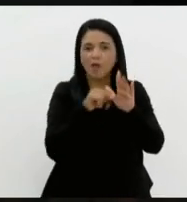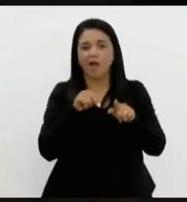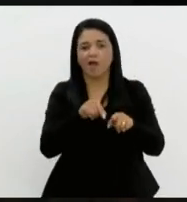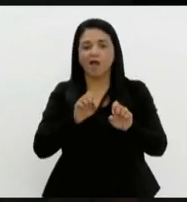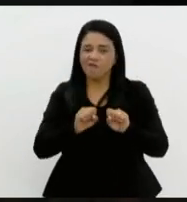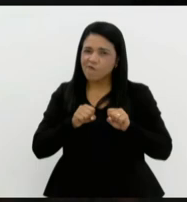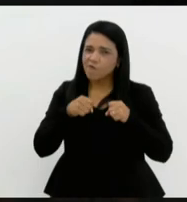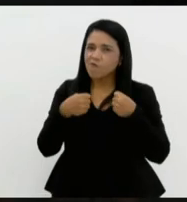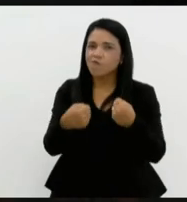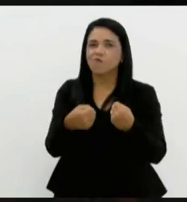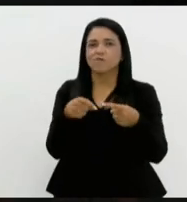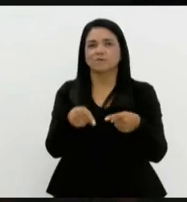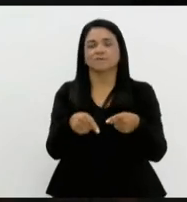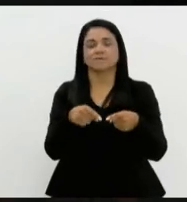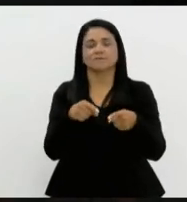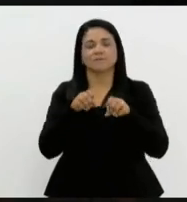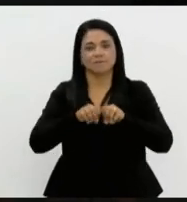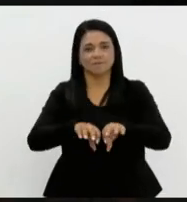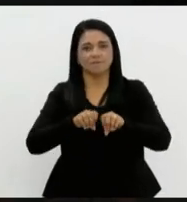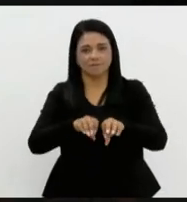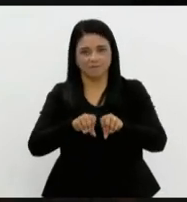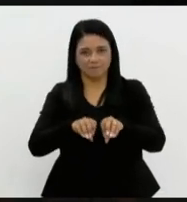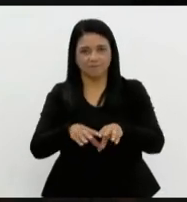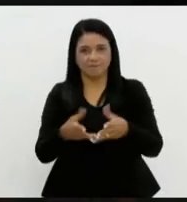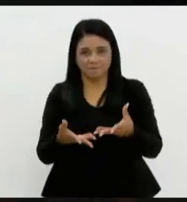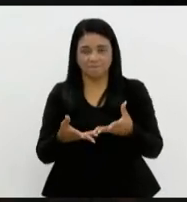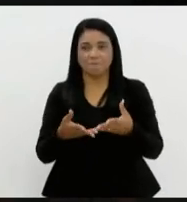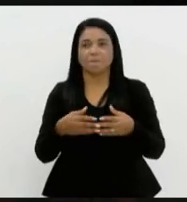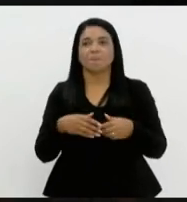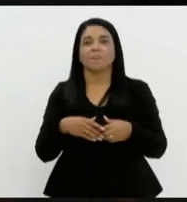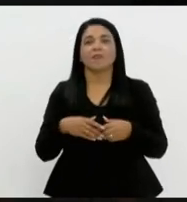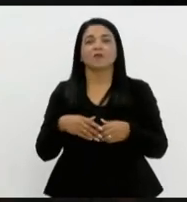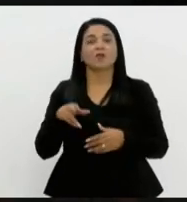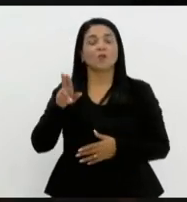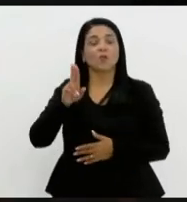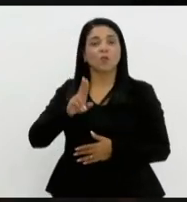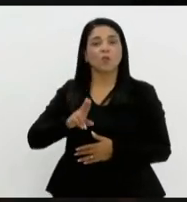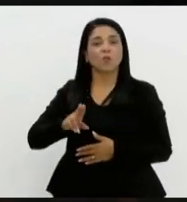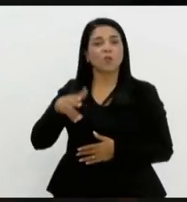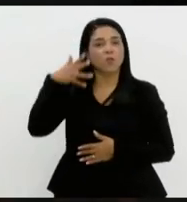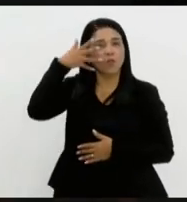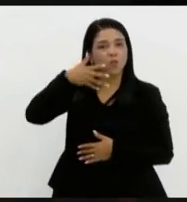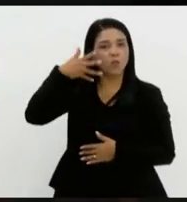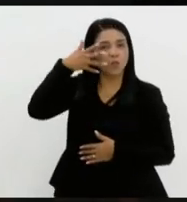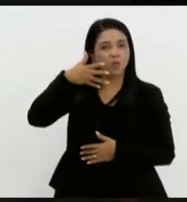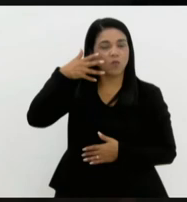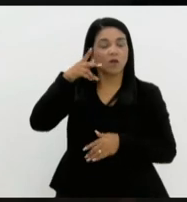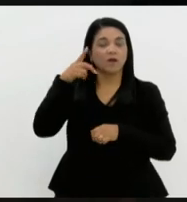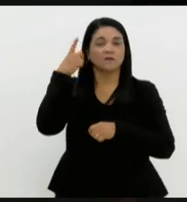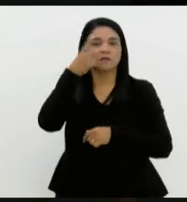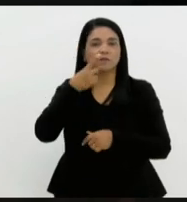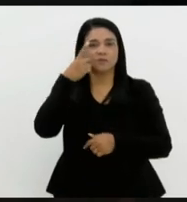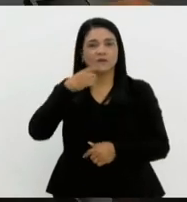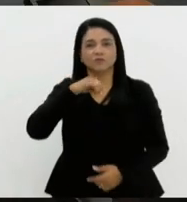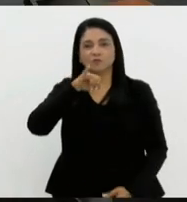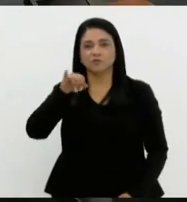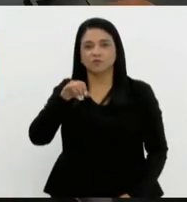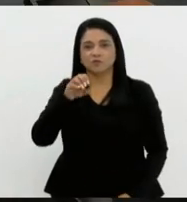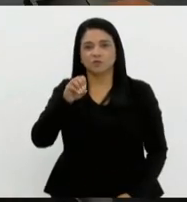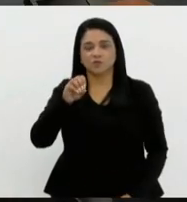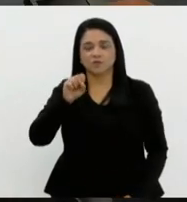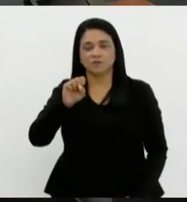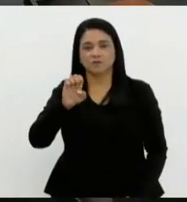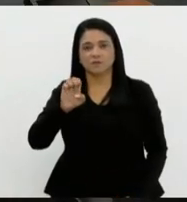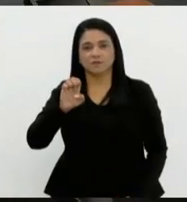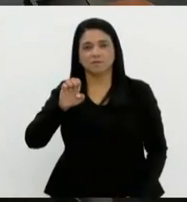garantir o acesso ao conhecimento ainda tão negado no nosso país. Para fazer uso da palavra agora, convido o deputado Josemar Carvalho.